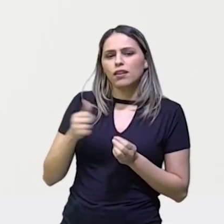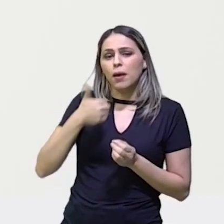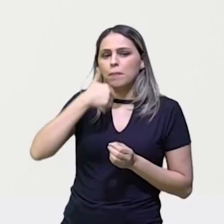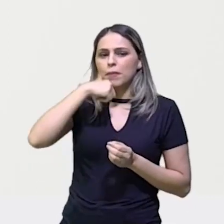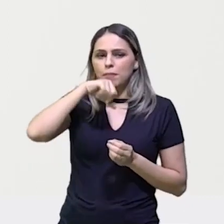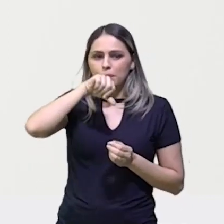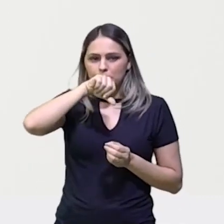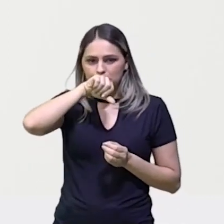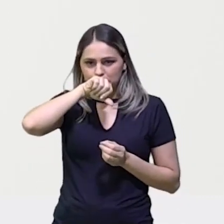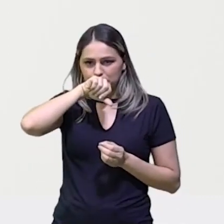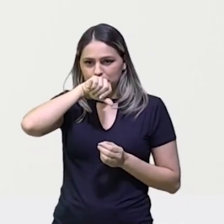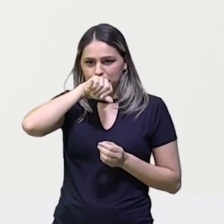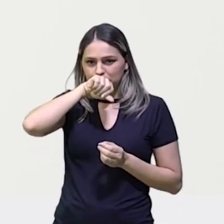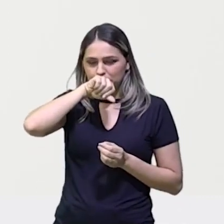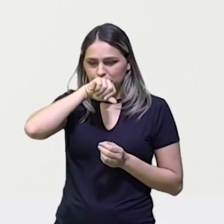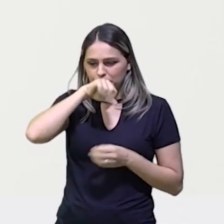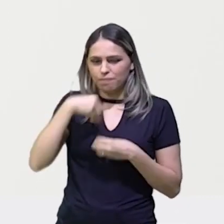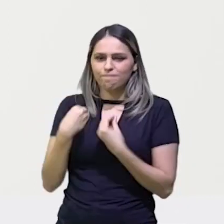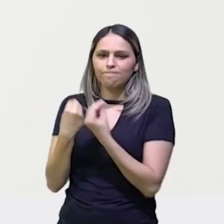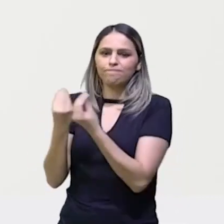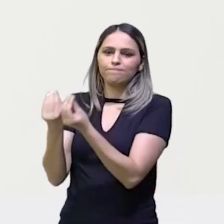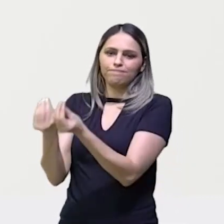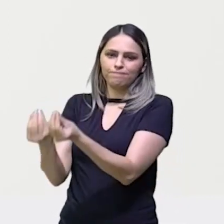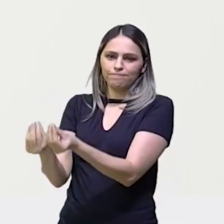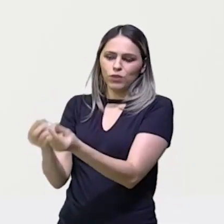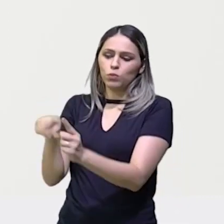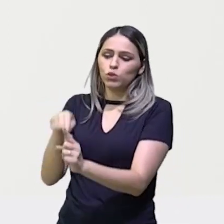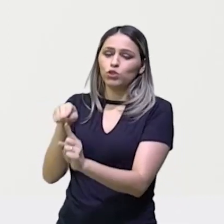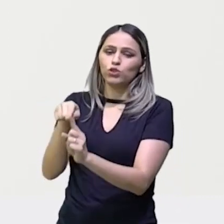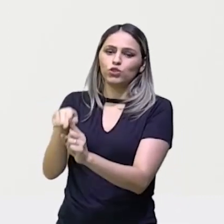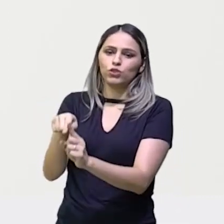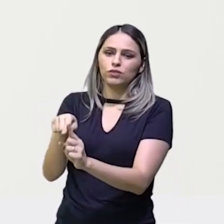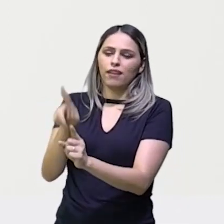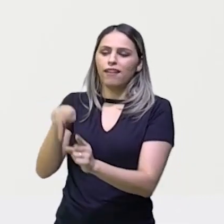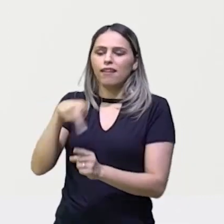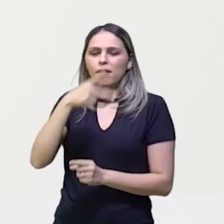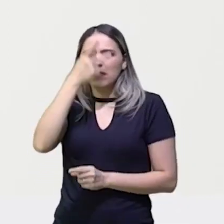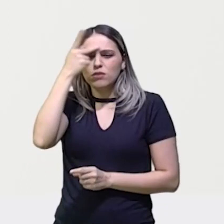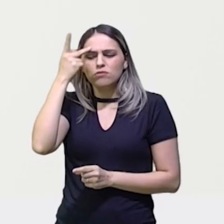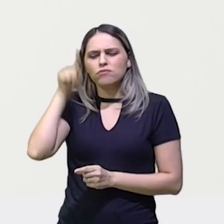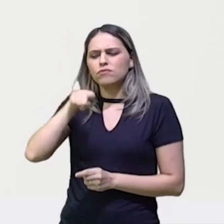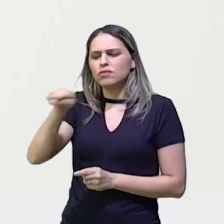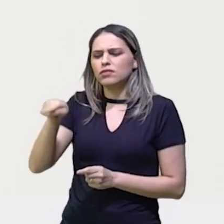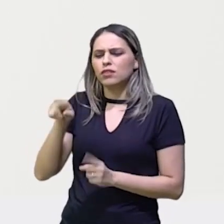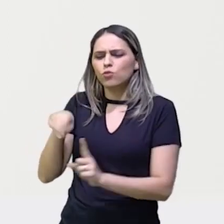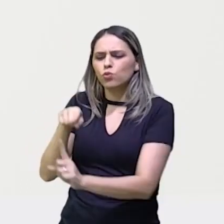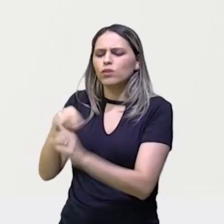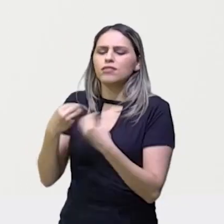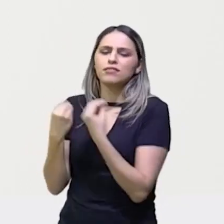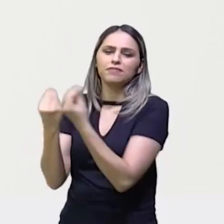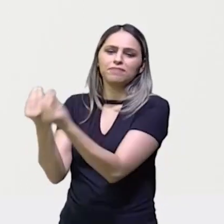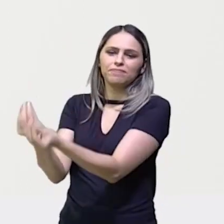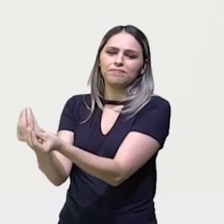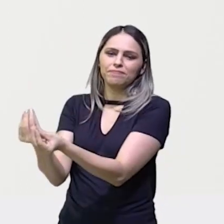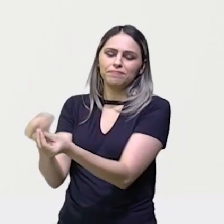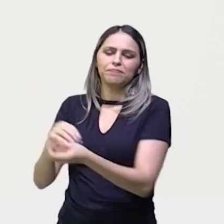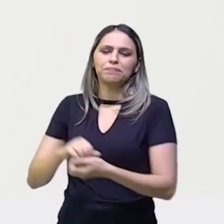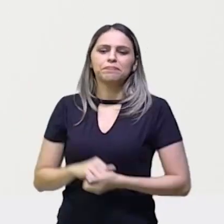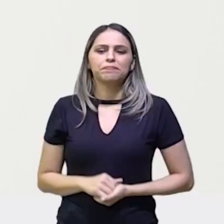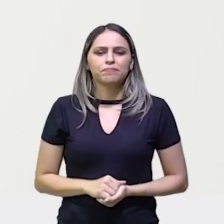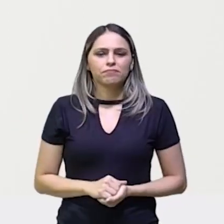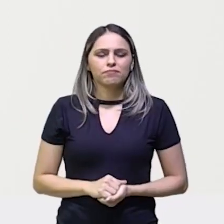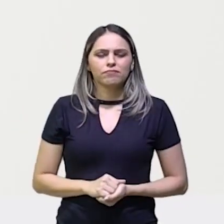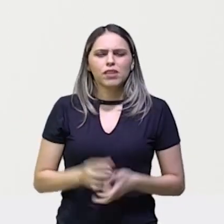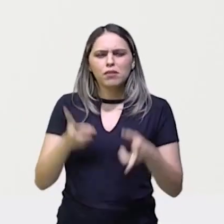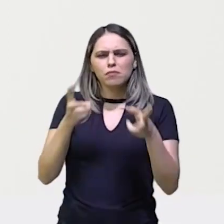mãe. A mãe é a pessoa que você escreveu, para quem você escreveu essa carta.